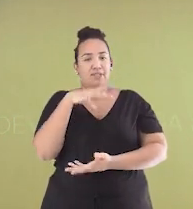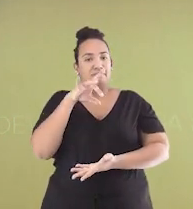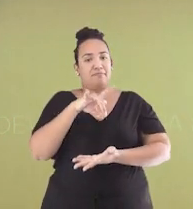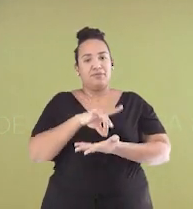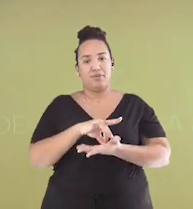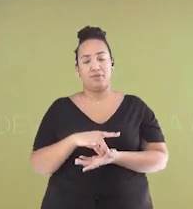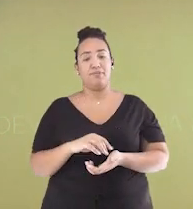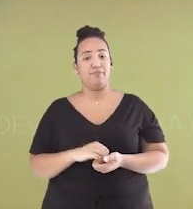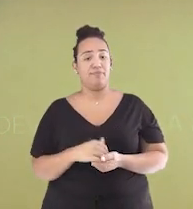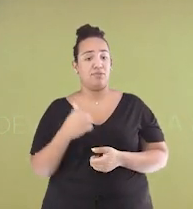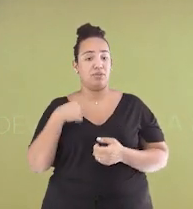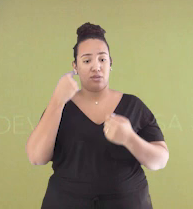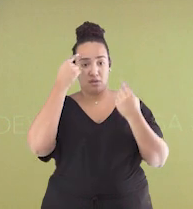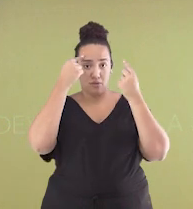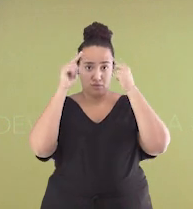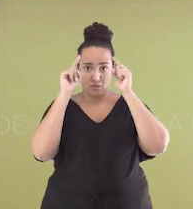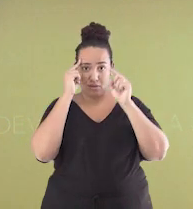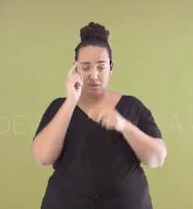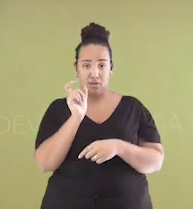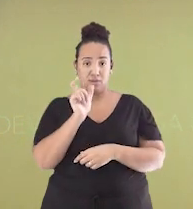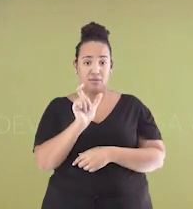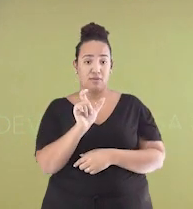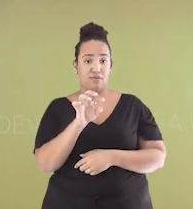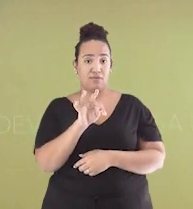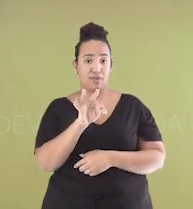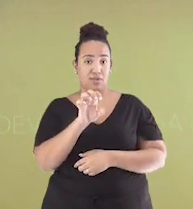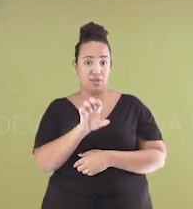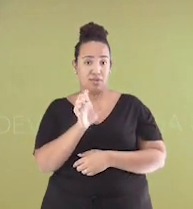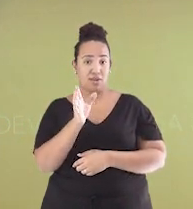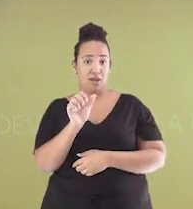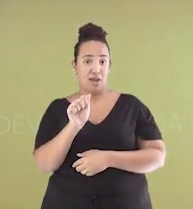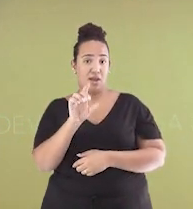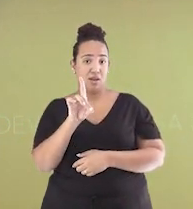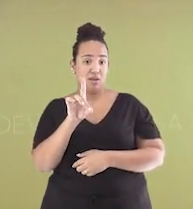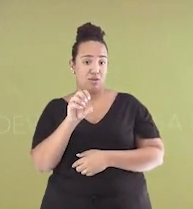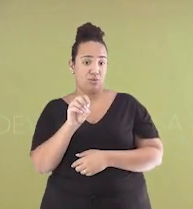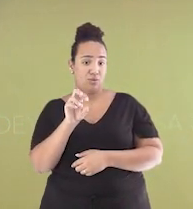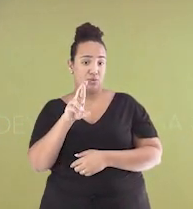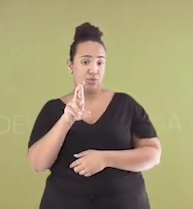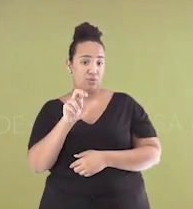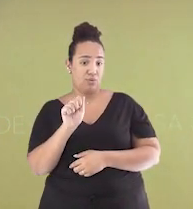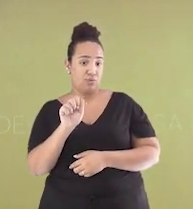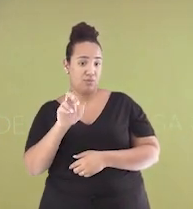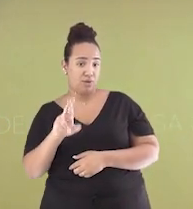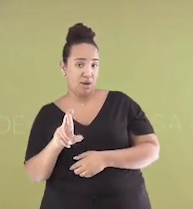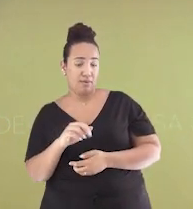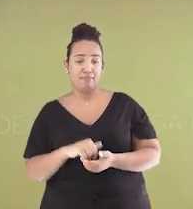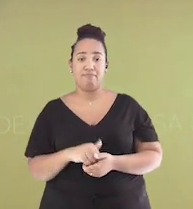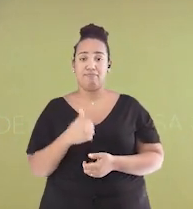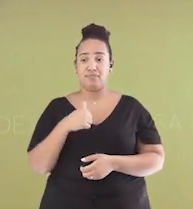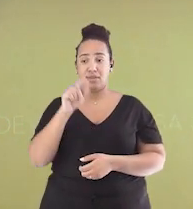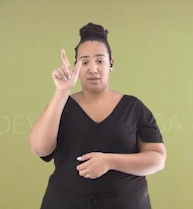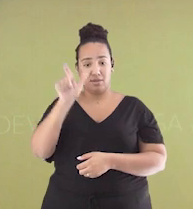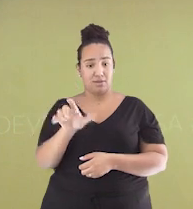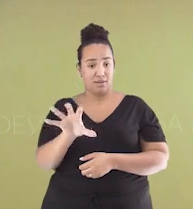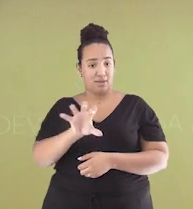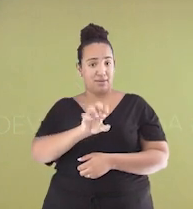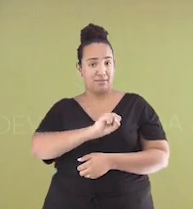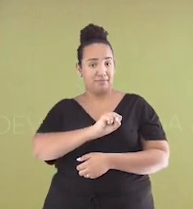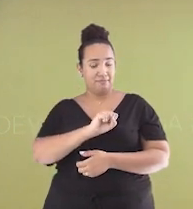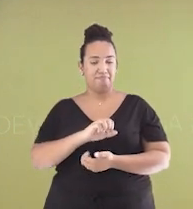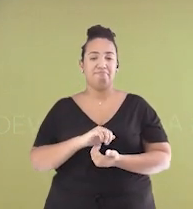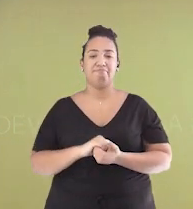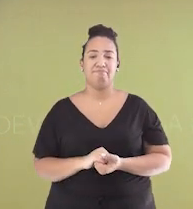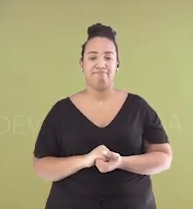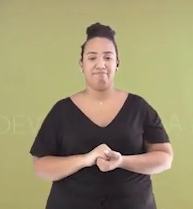cotidiana. Inventei, por exemplo, o verbo te adorar, intransitivo. Te adoro, Teodora.